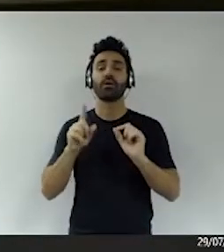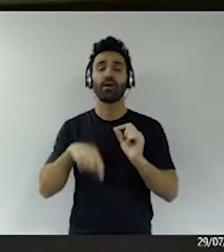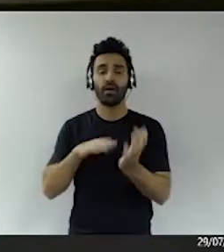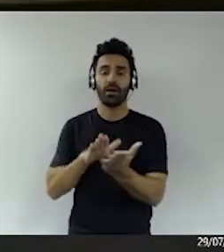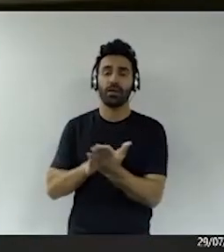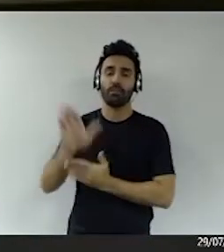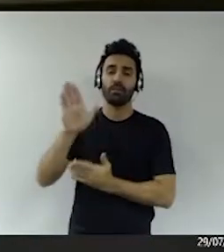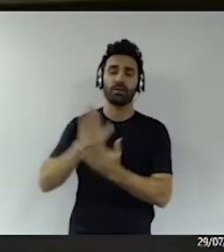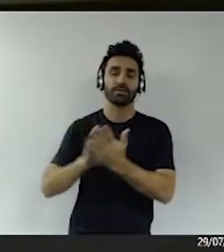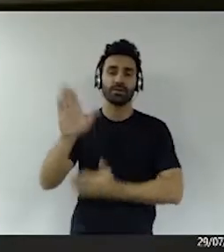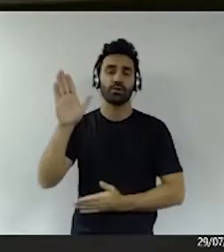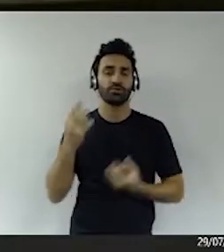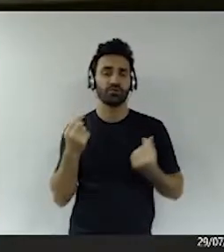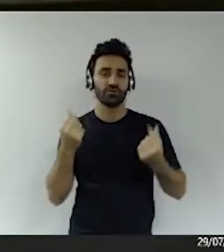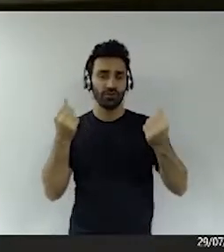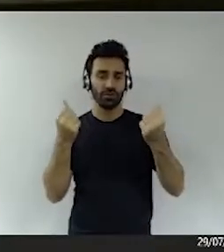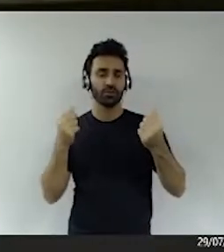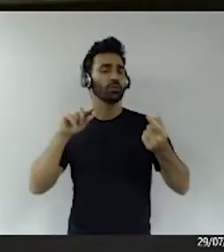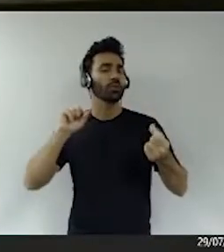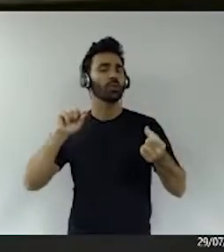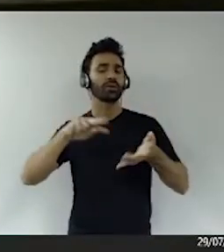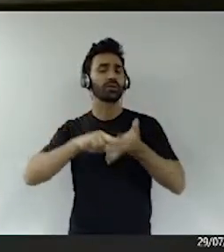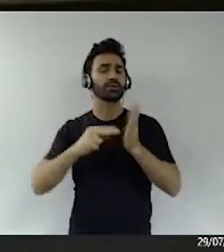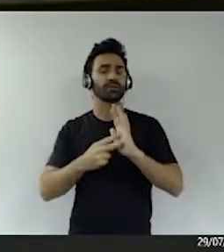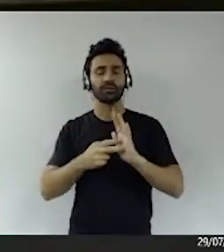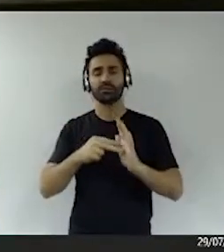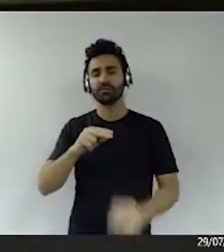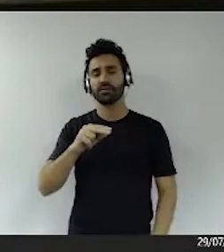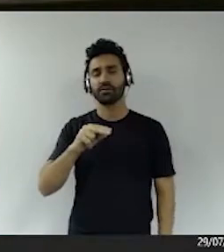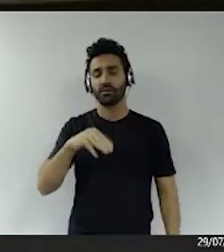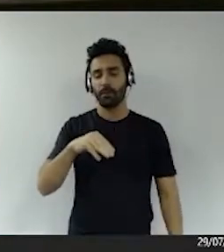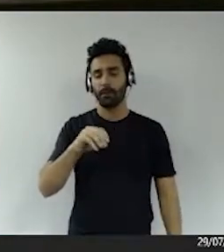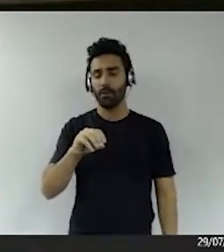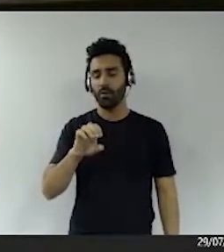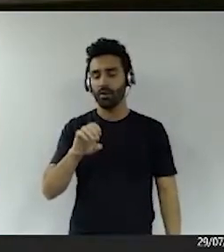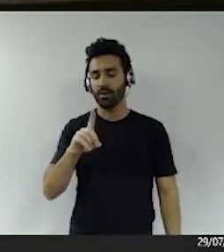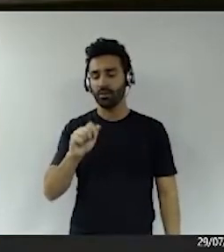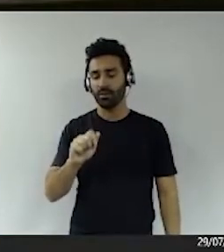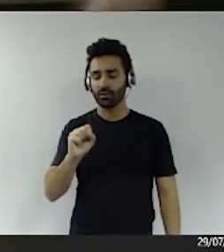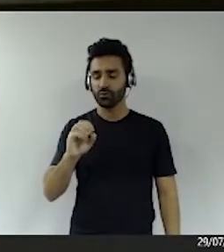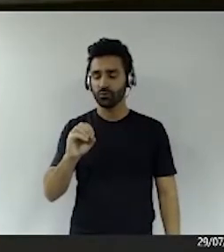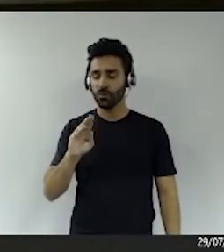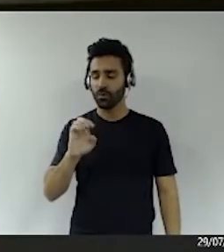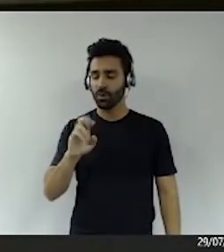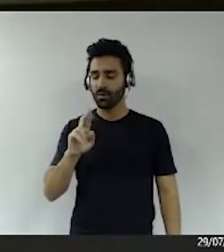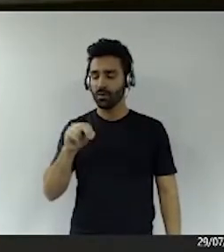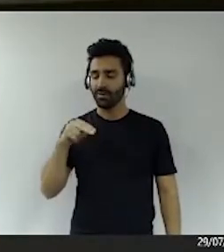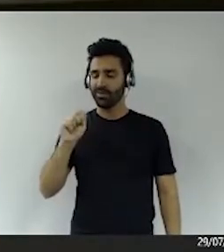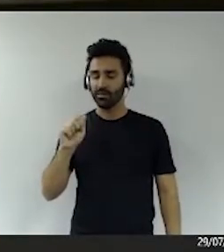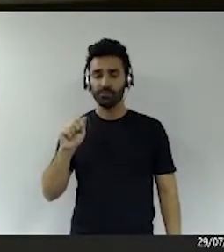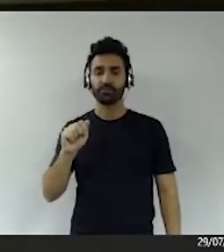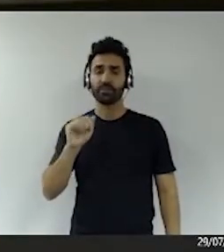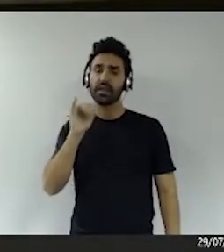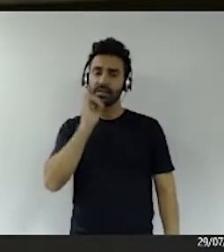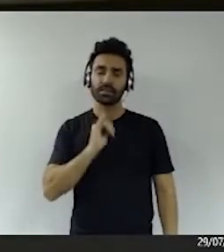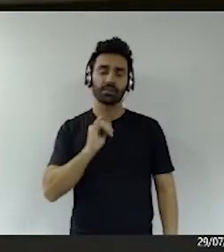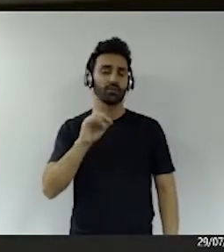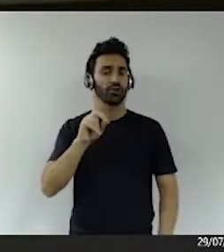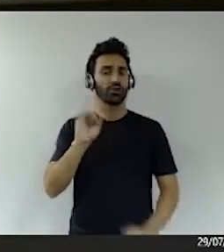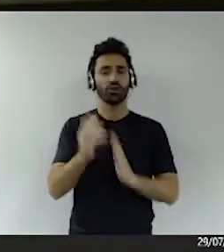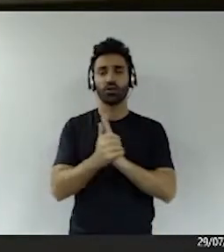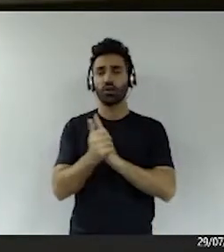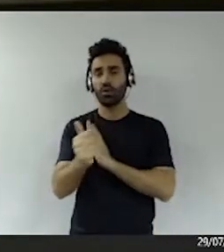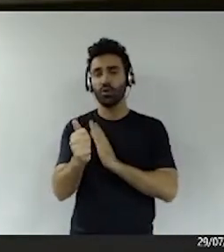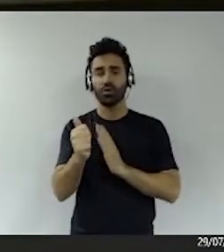Então, preciso falar o que é moeda soberana. Bom, moeda soberana é, por exemplo, o dólar norte-americano, o